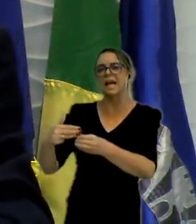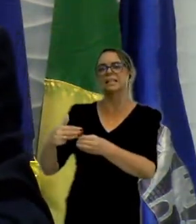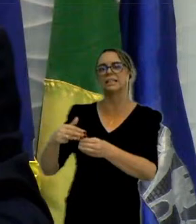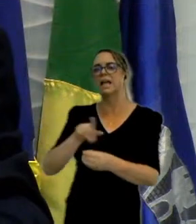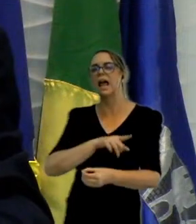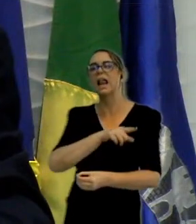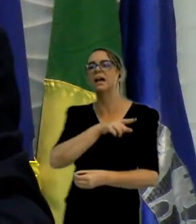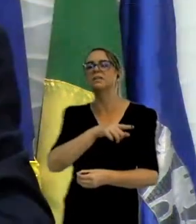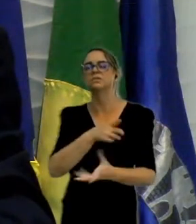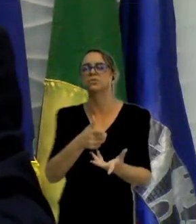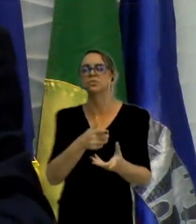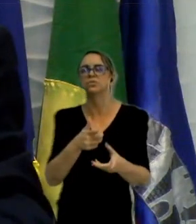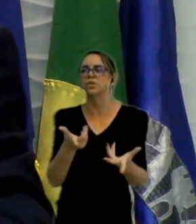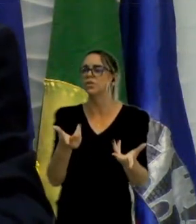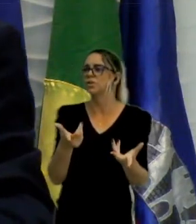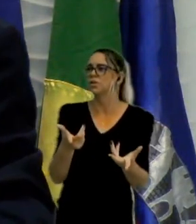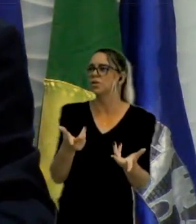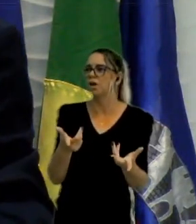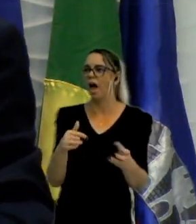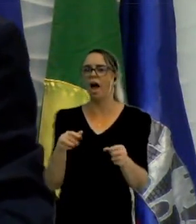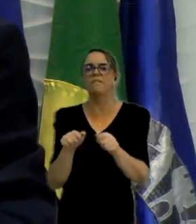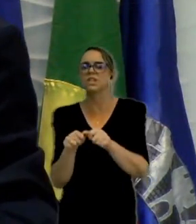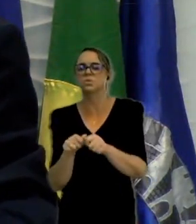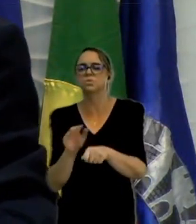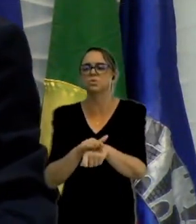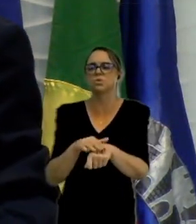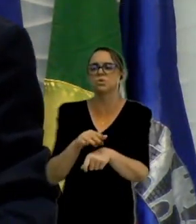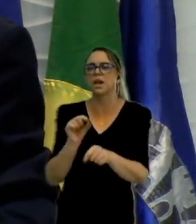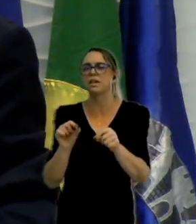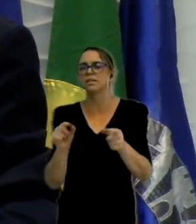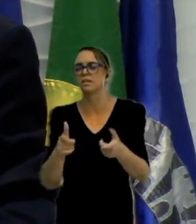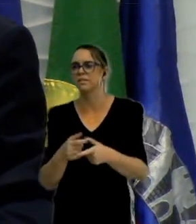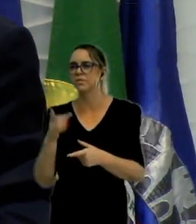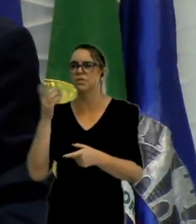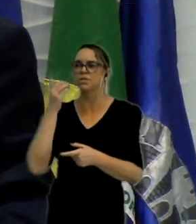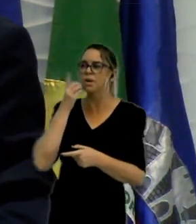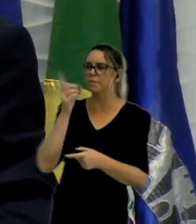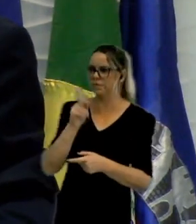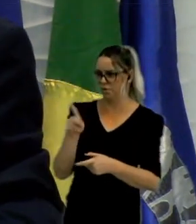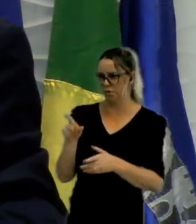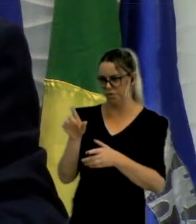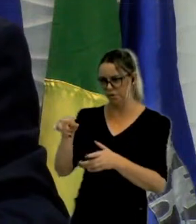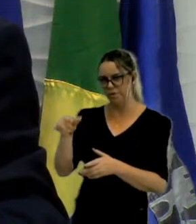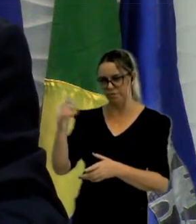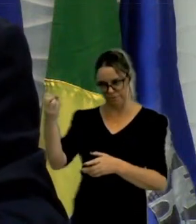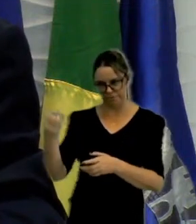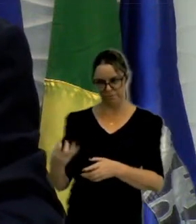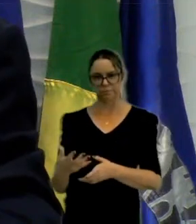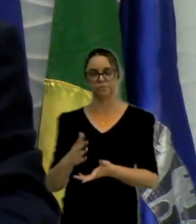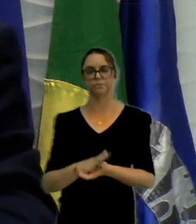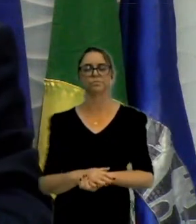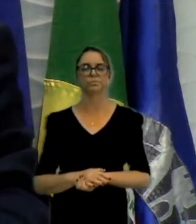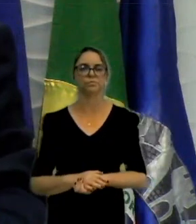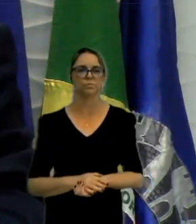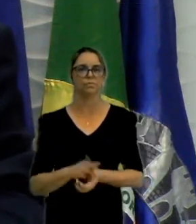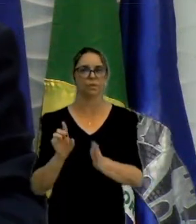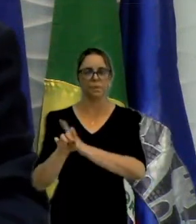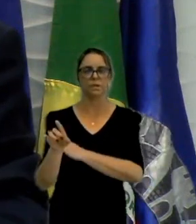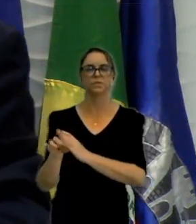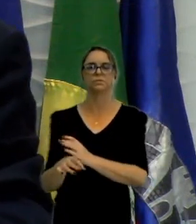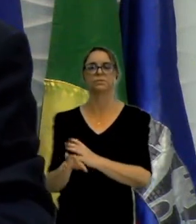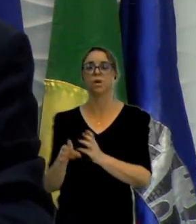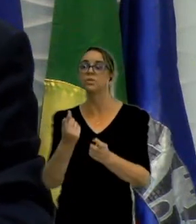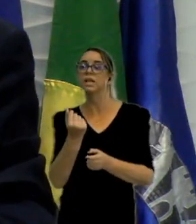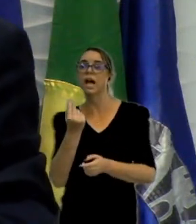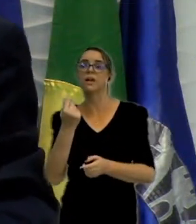fazendo o quê, Padre Fera? Diogo, professor, você que estava perguntando pelo dinheiro dos